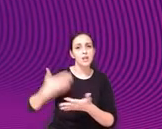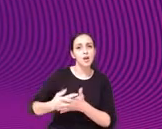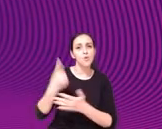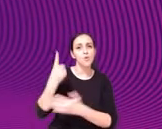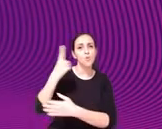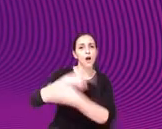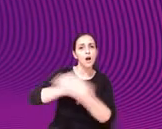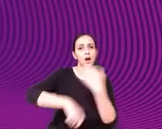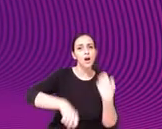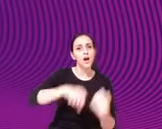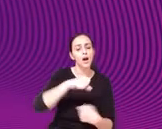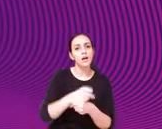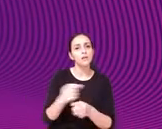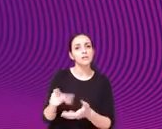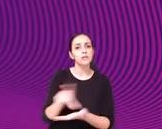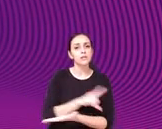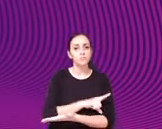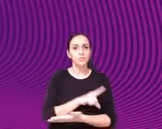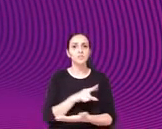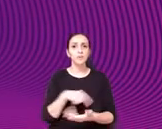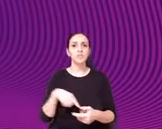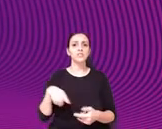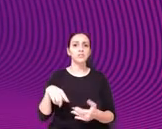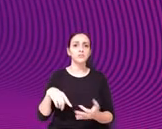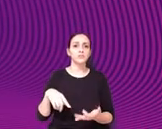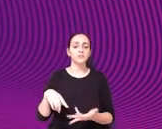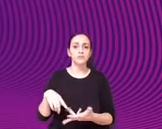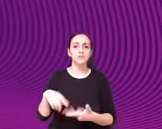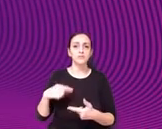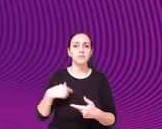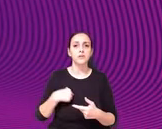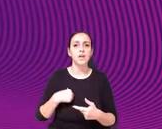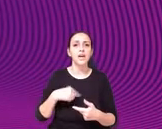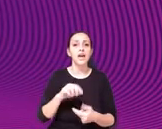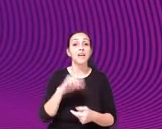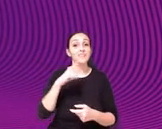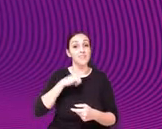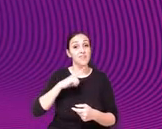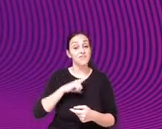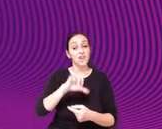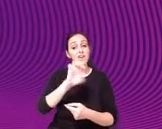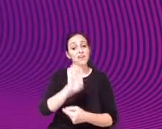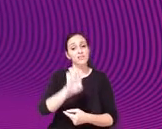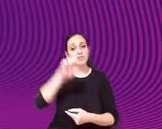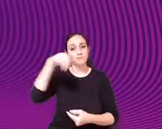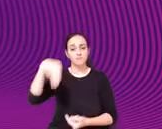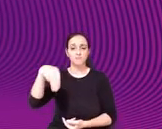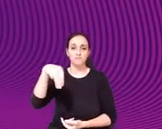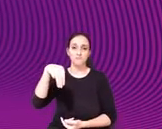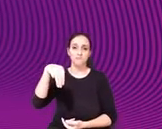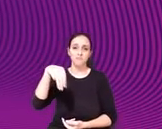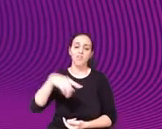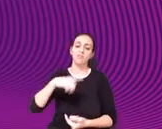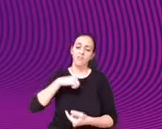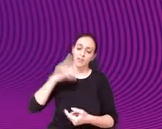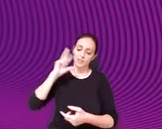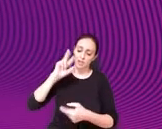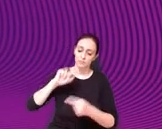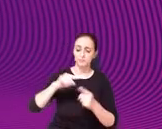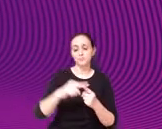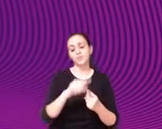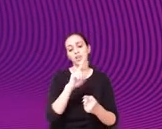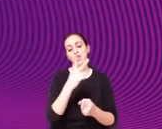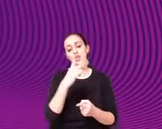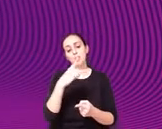nos procurar, ela abriu um diagnóstico de esclerose múltipla. Então, a doente que tinha história de hipertrófica, faz o